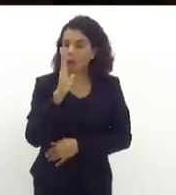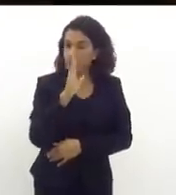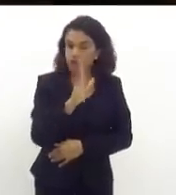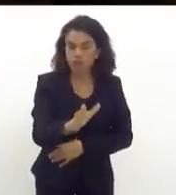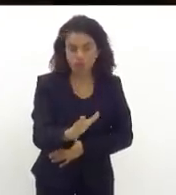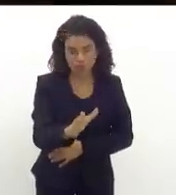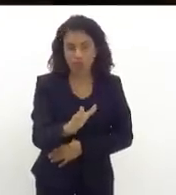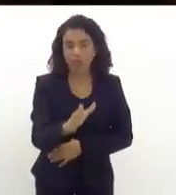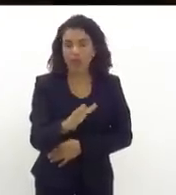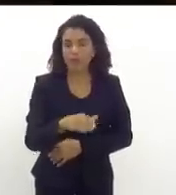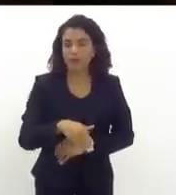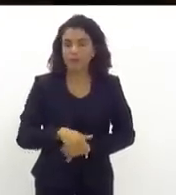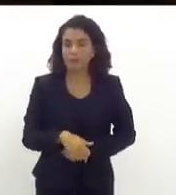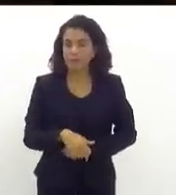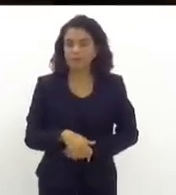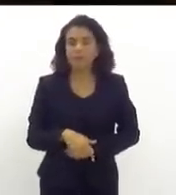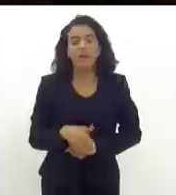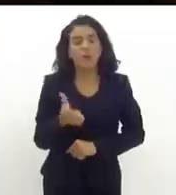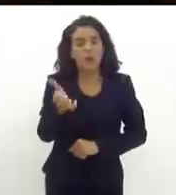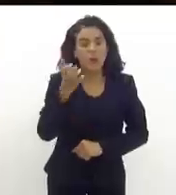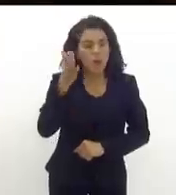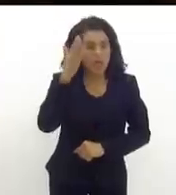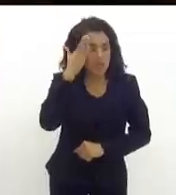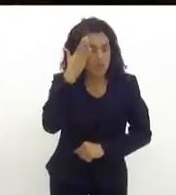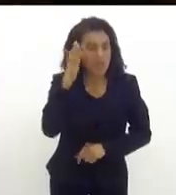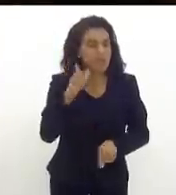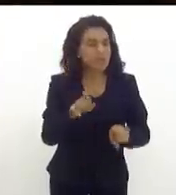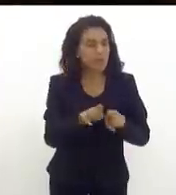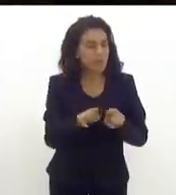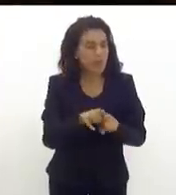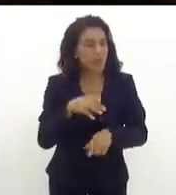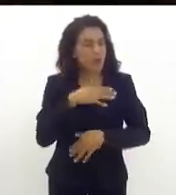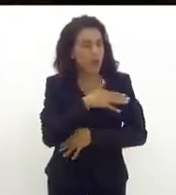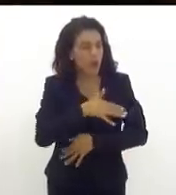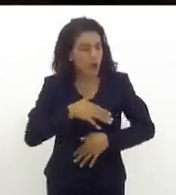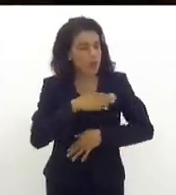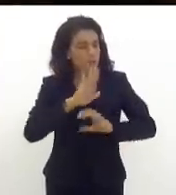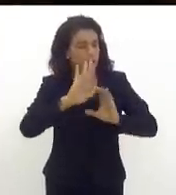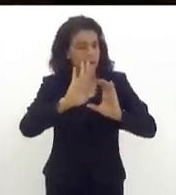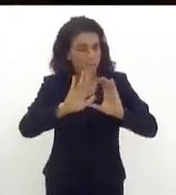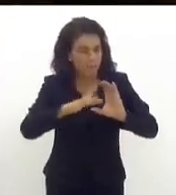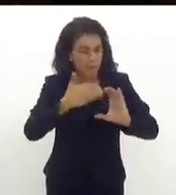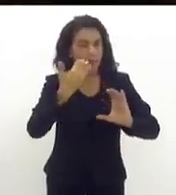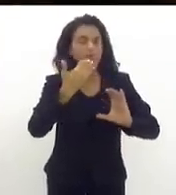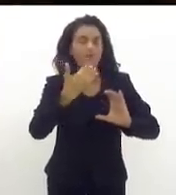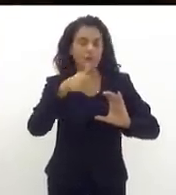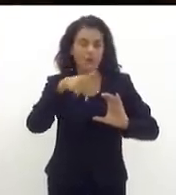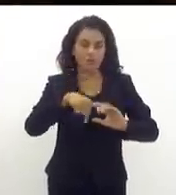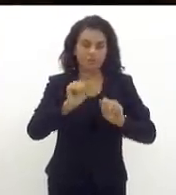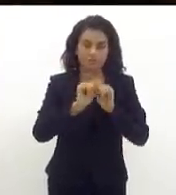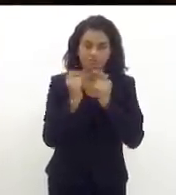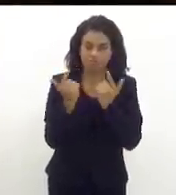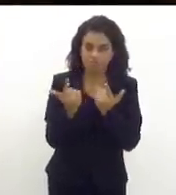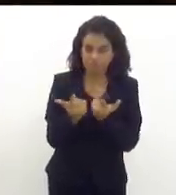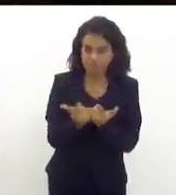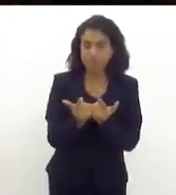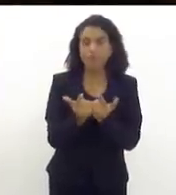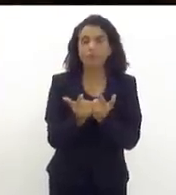eu quero saber e gostaria que estivesse a esse Parlamento